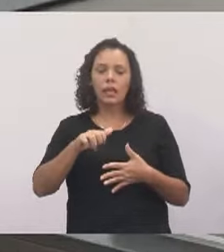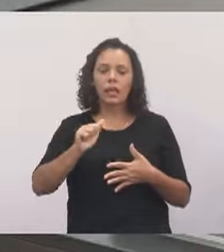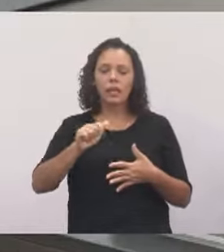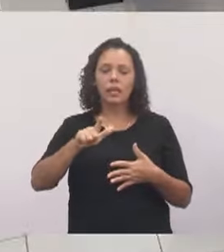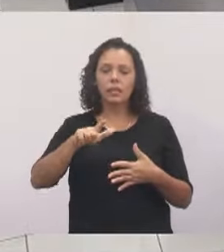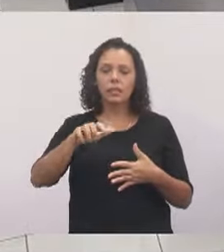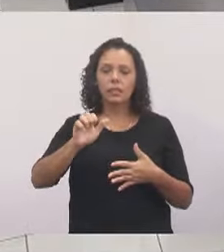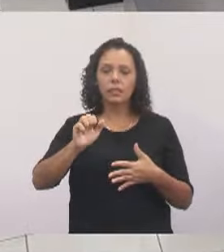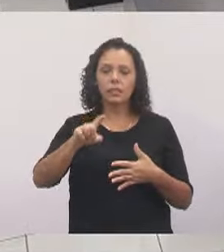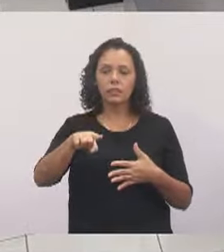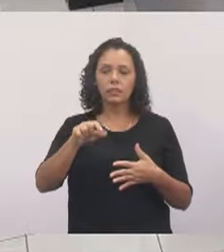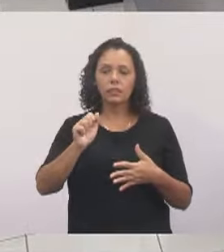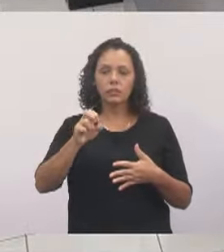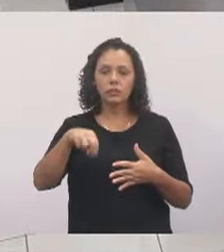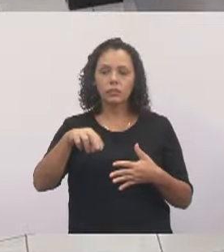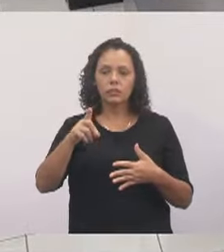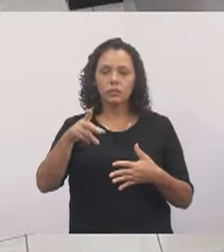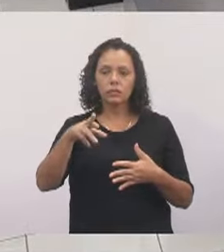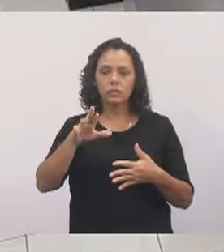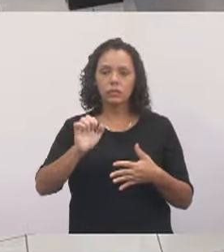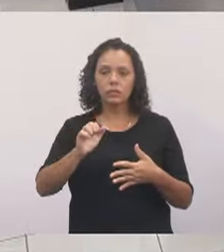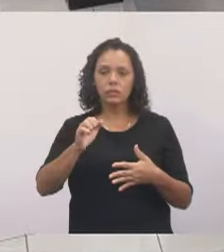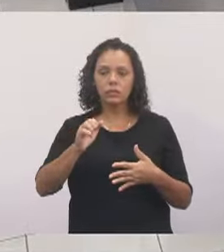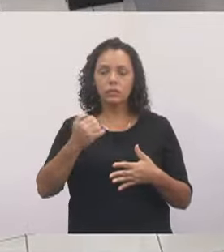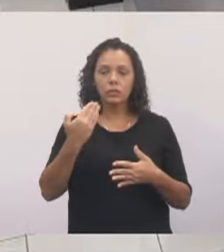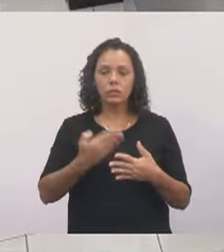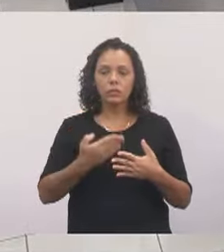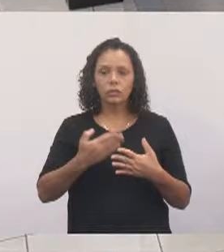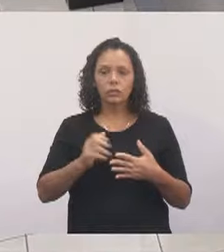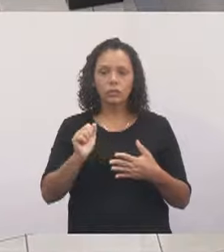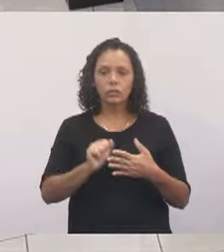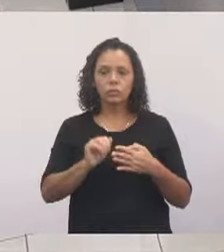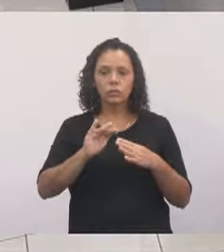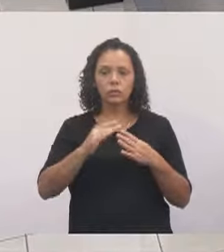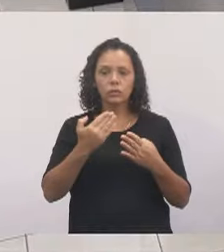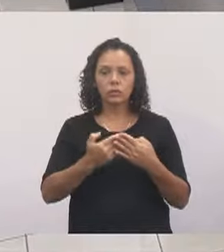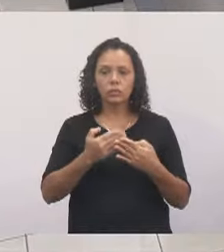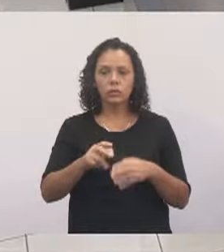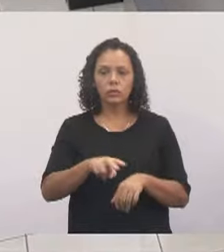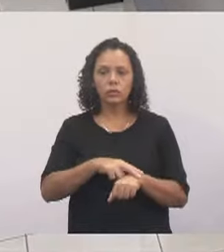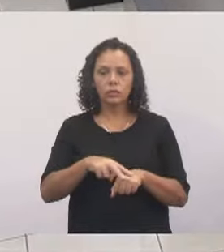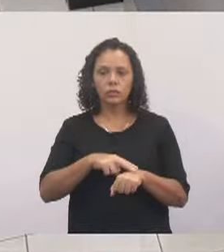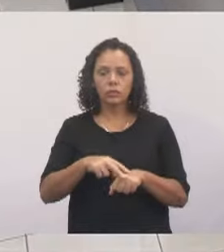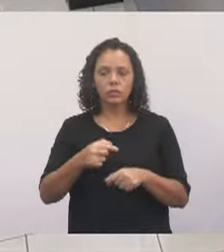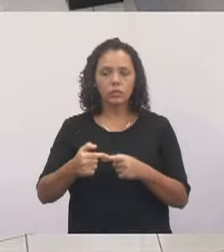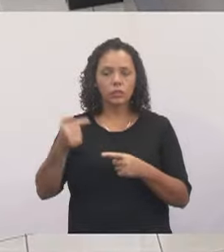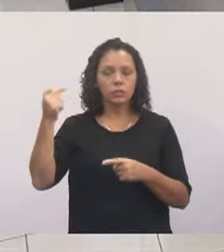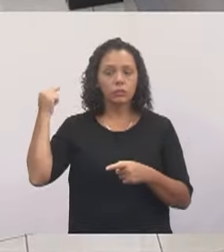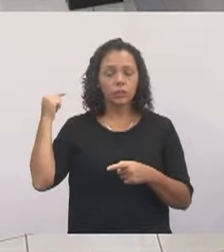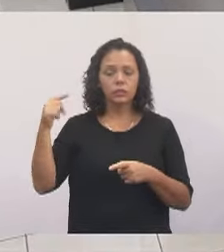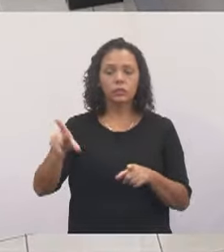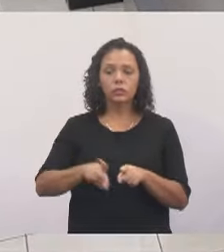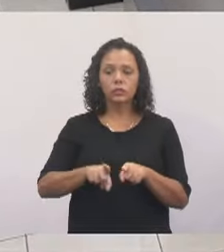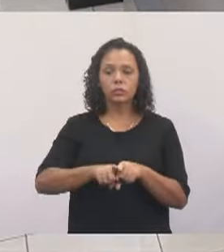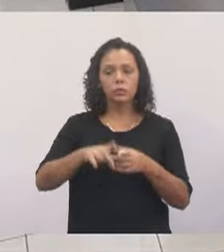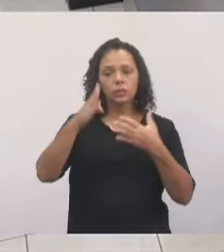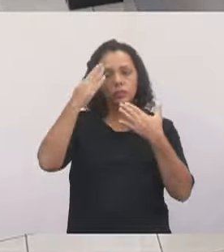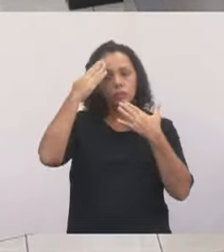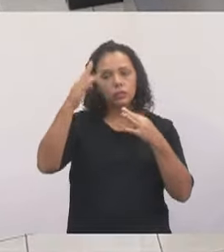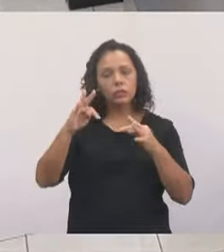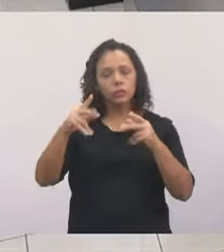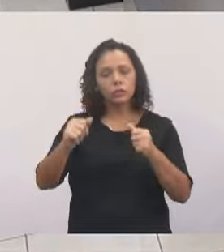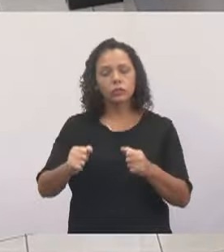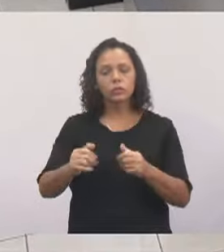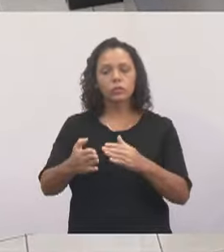Alexandre, né, estudamos juntos no Verdinho, né, Alexandre, muito tempo atrás. E agradecer a todos aí